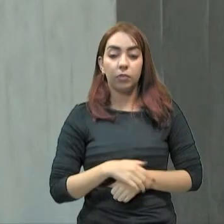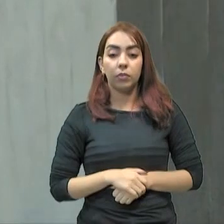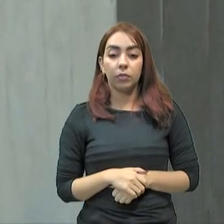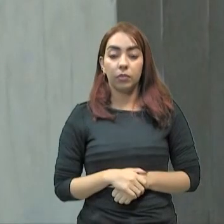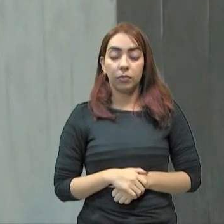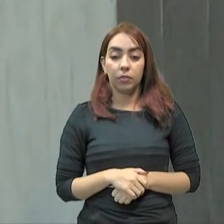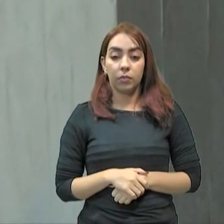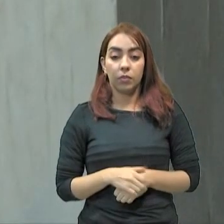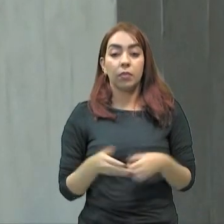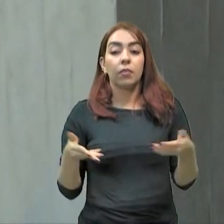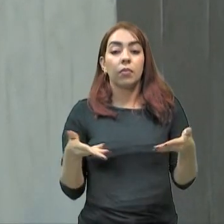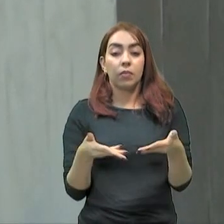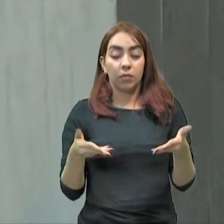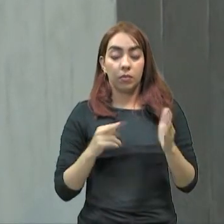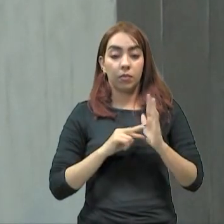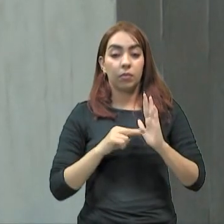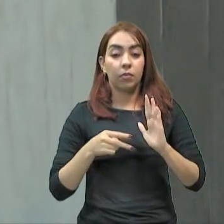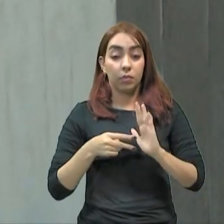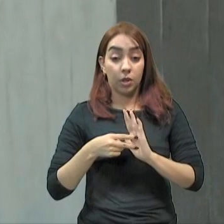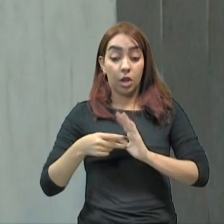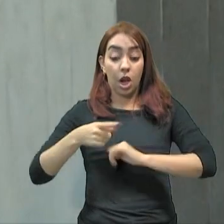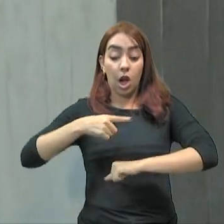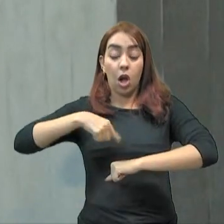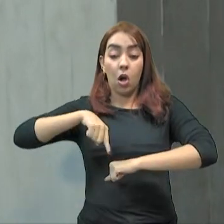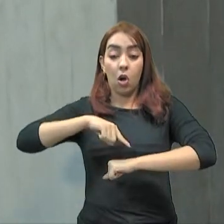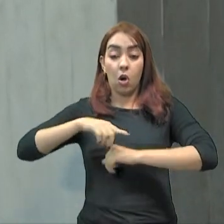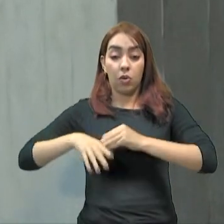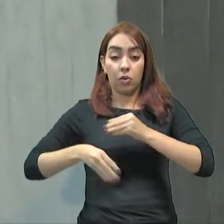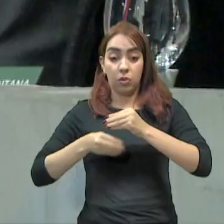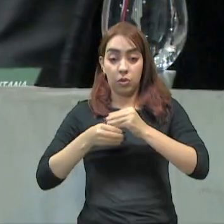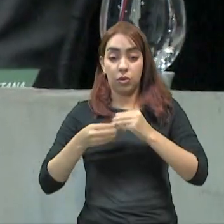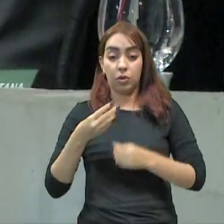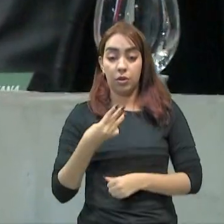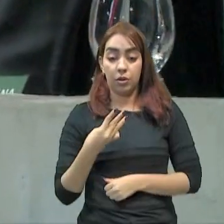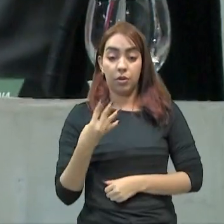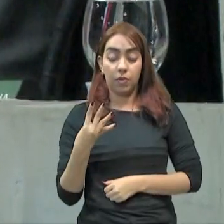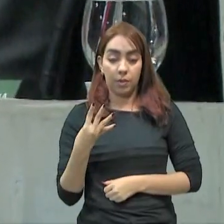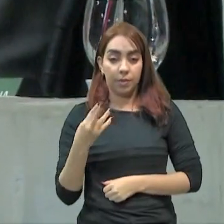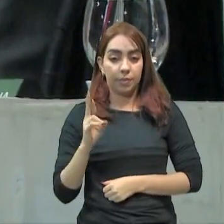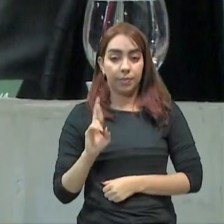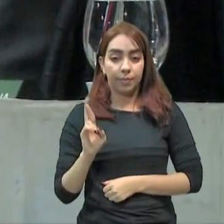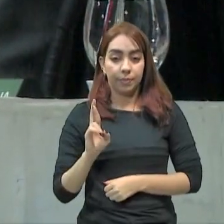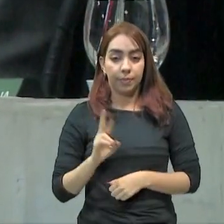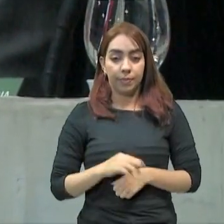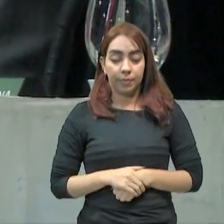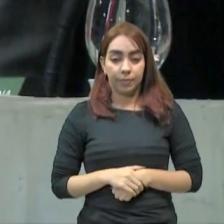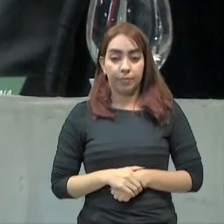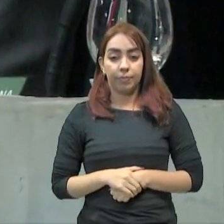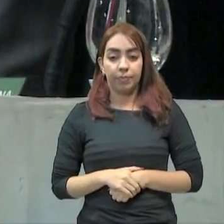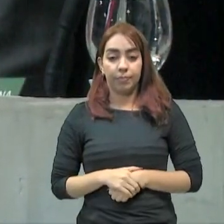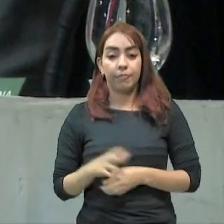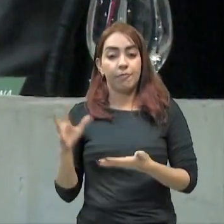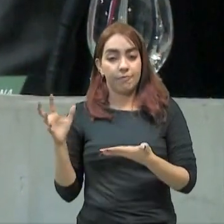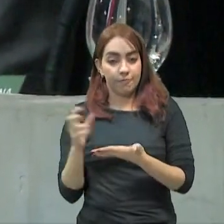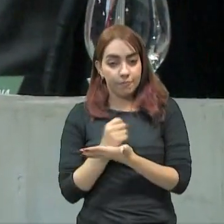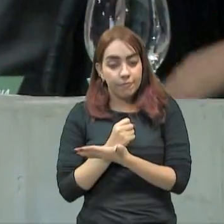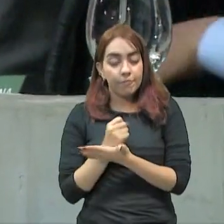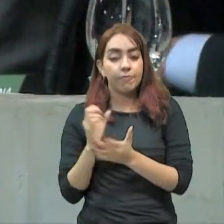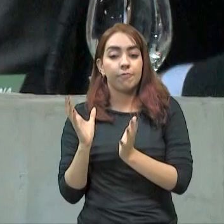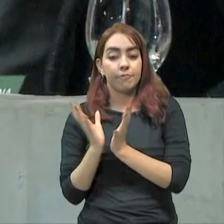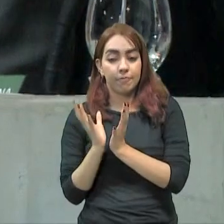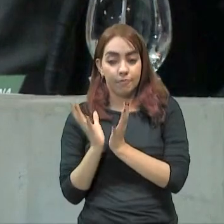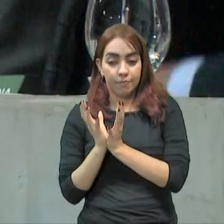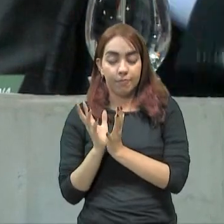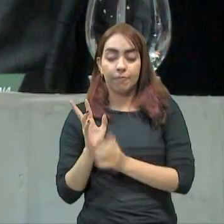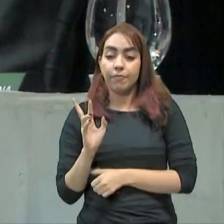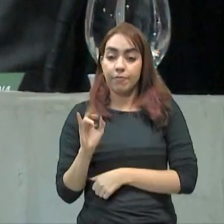isso a hora extra de r$ 2 passa para R 34 outra conquista da categoria é que esse reajuste agora